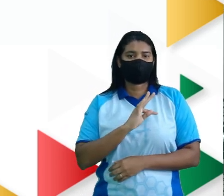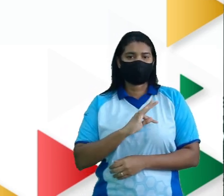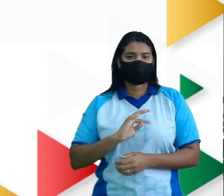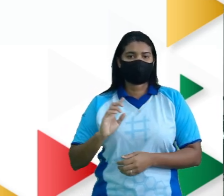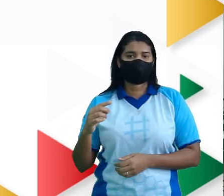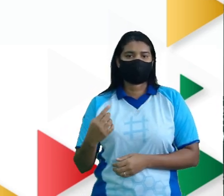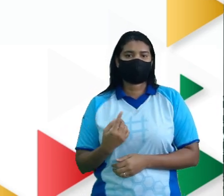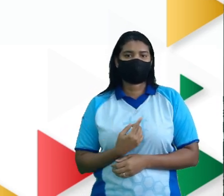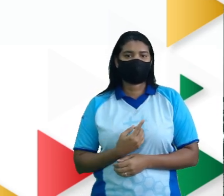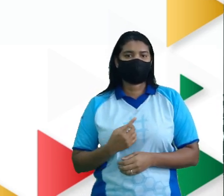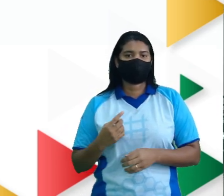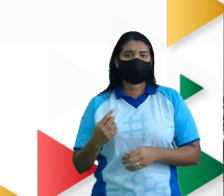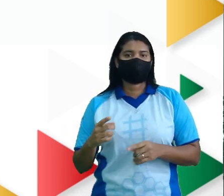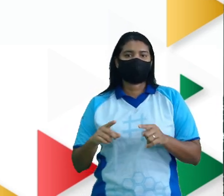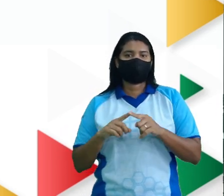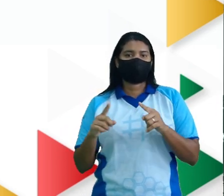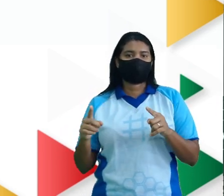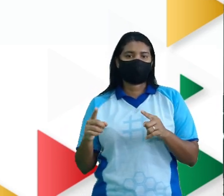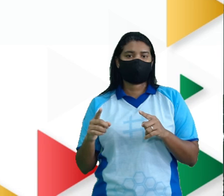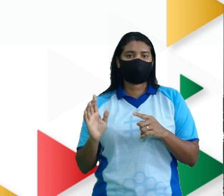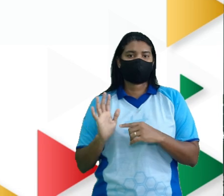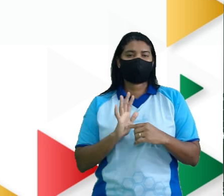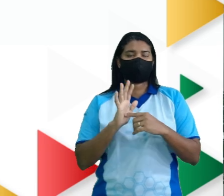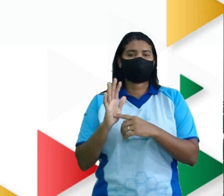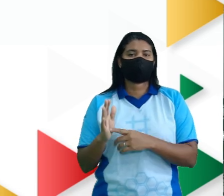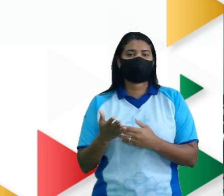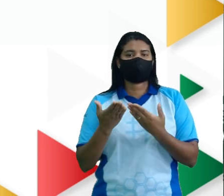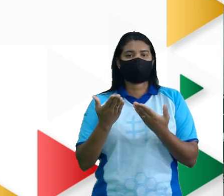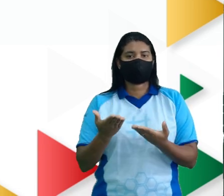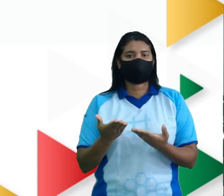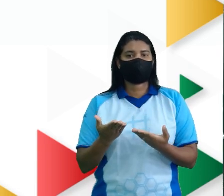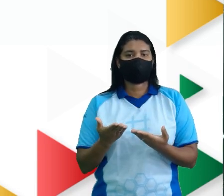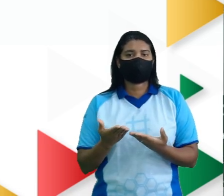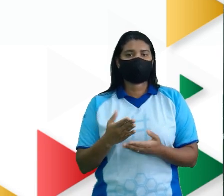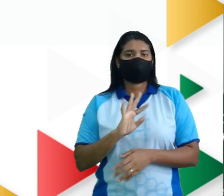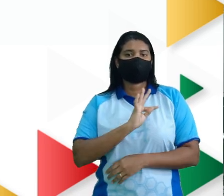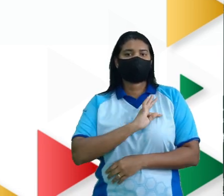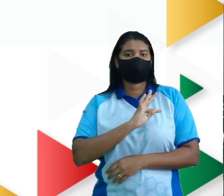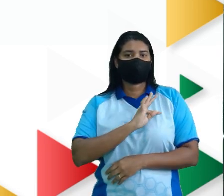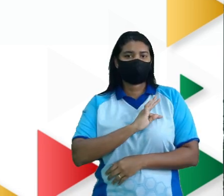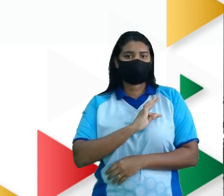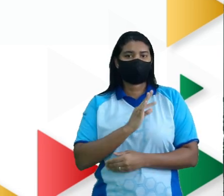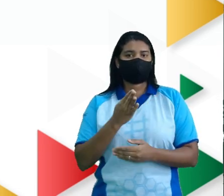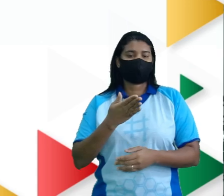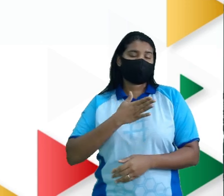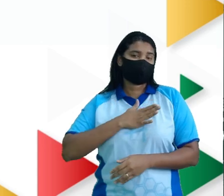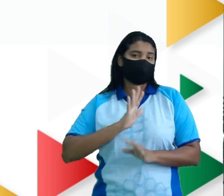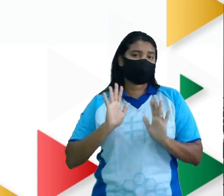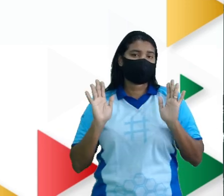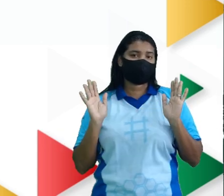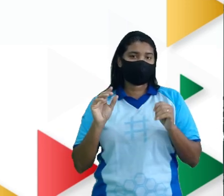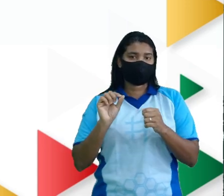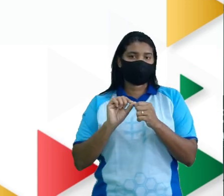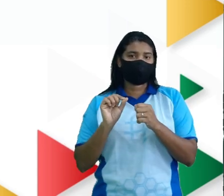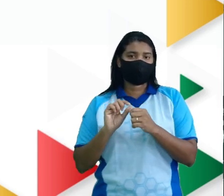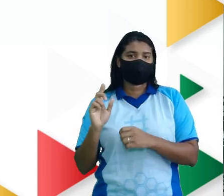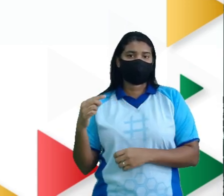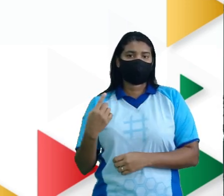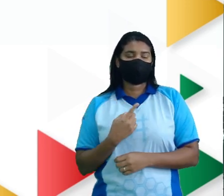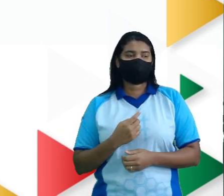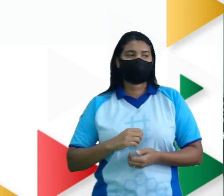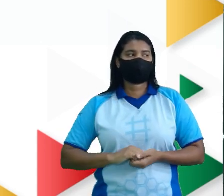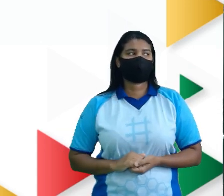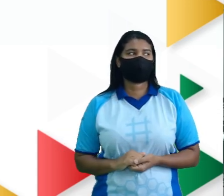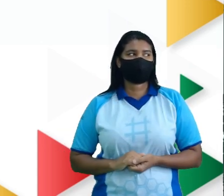à nossa, mais o fluxograma. Se você gostou dessa técnica, usa essa. Se você não gostou, faz aquela nossa,